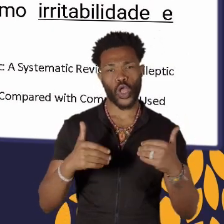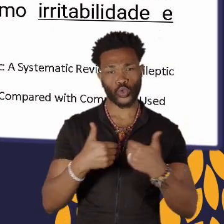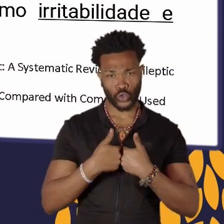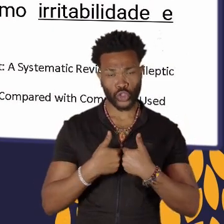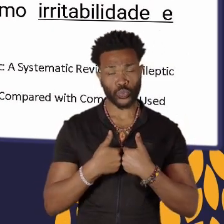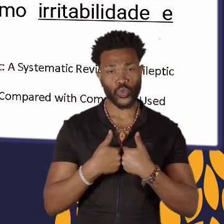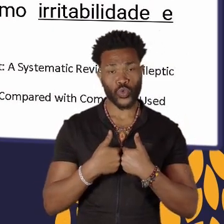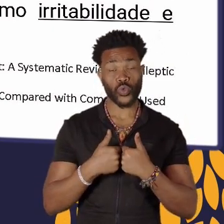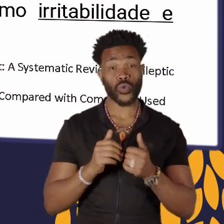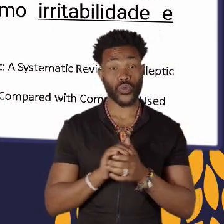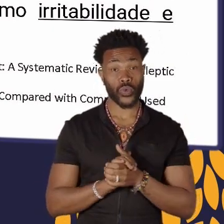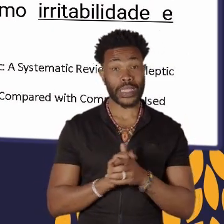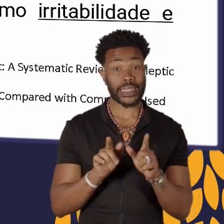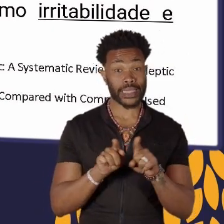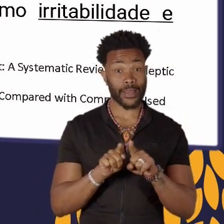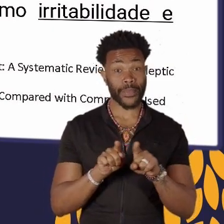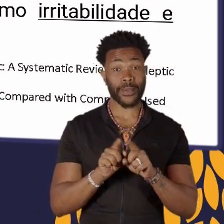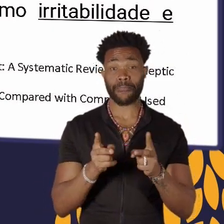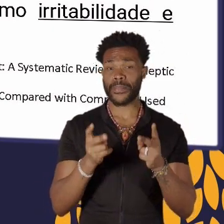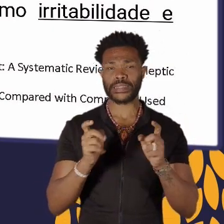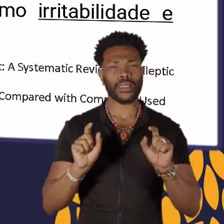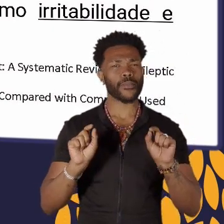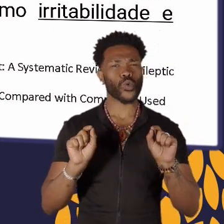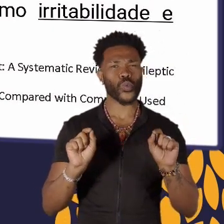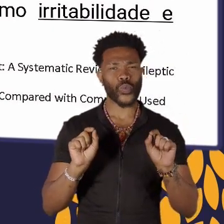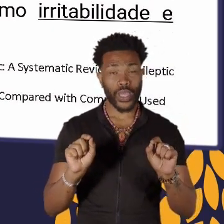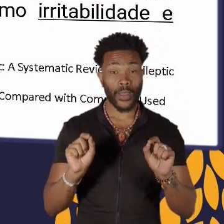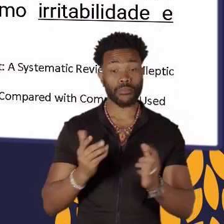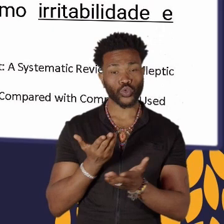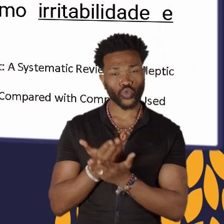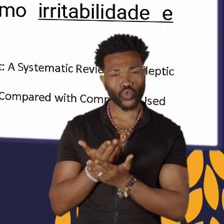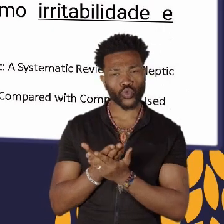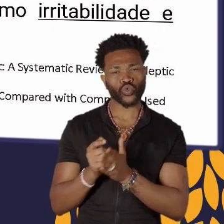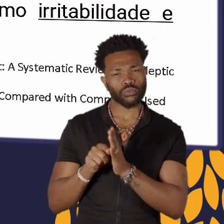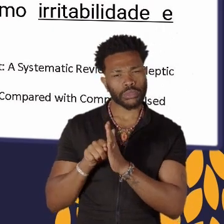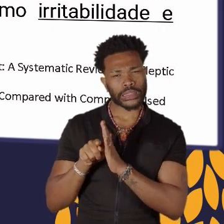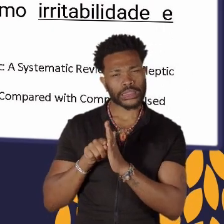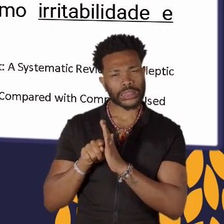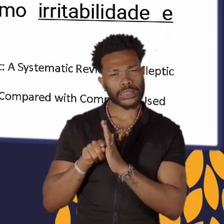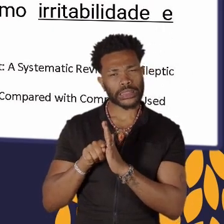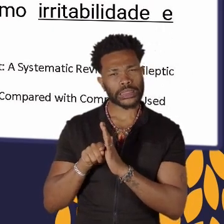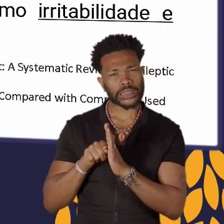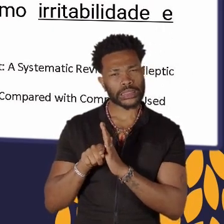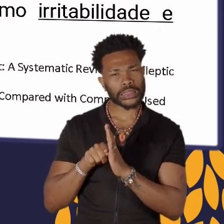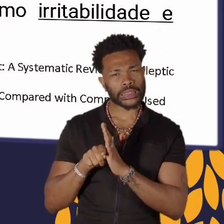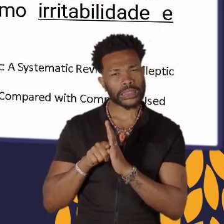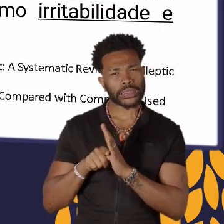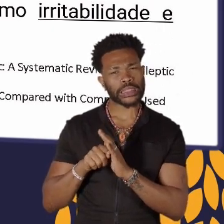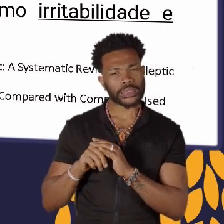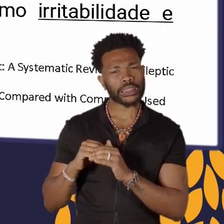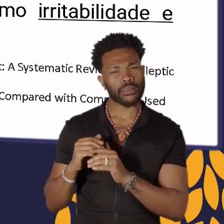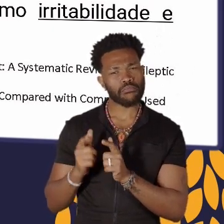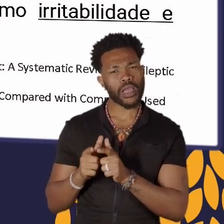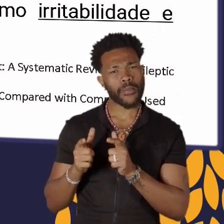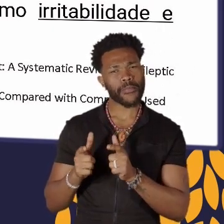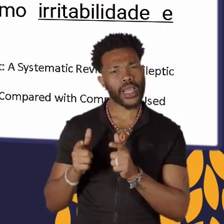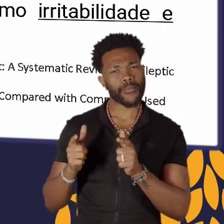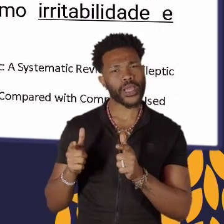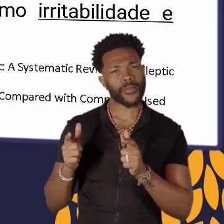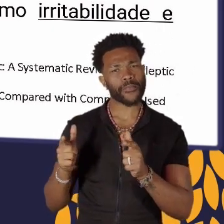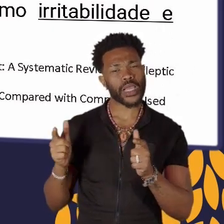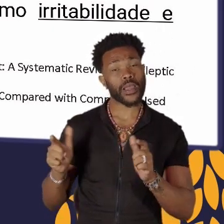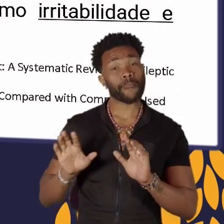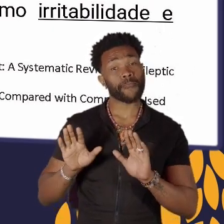autista, e a gente vem observando que esses estudos, embora estejam se avolumando, a gente não tem